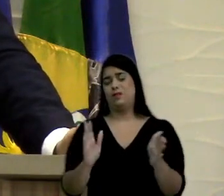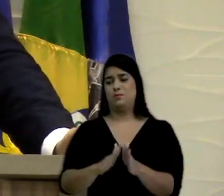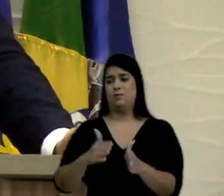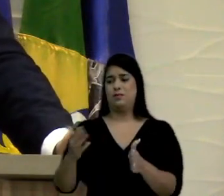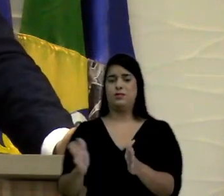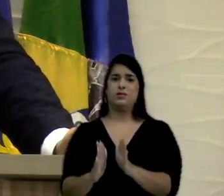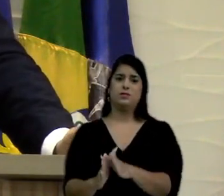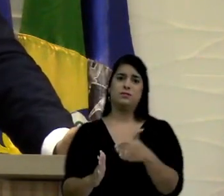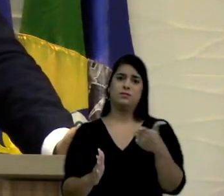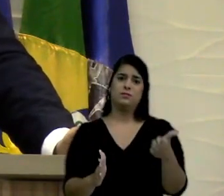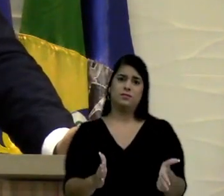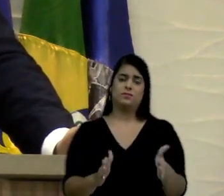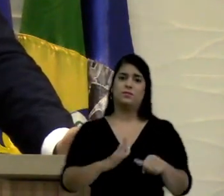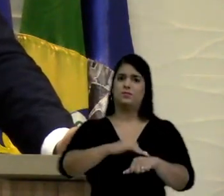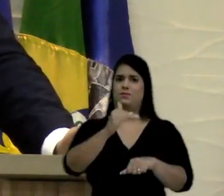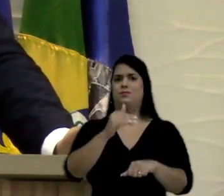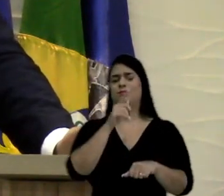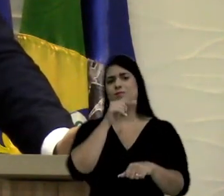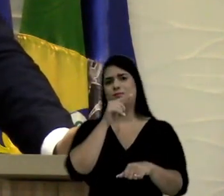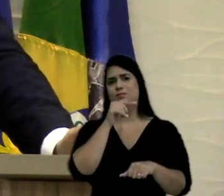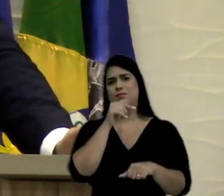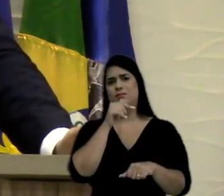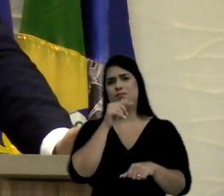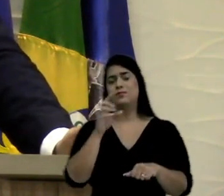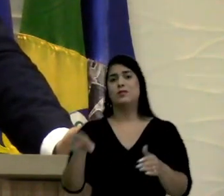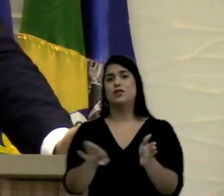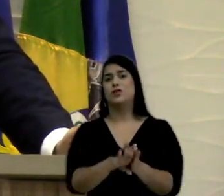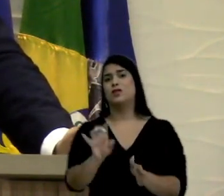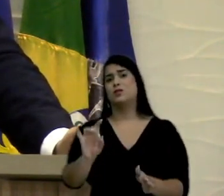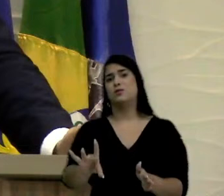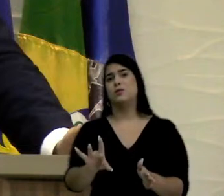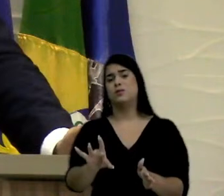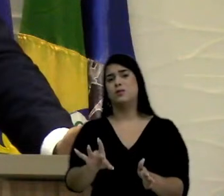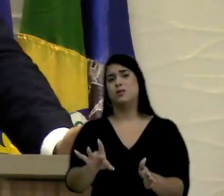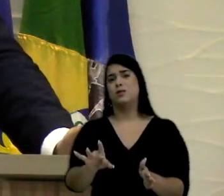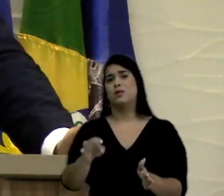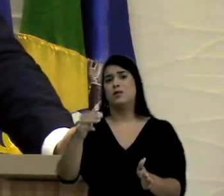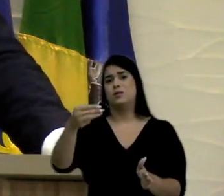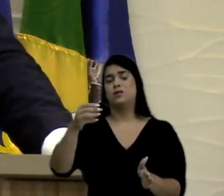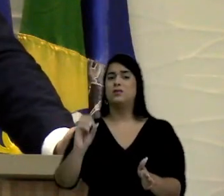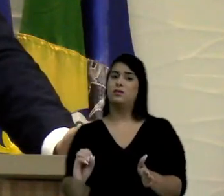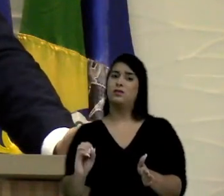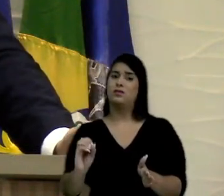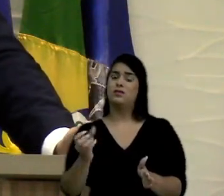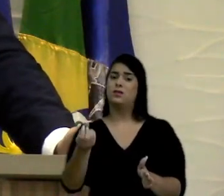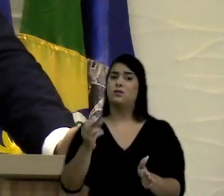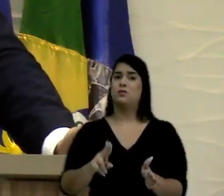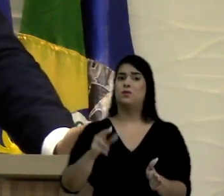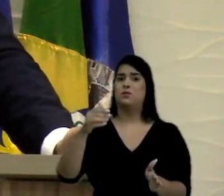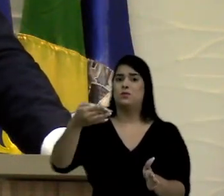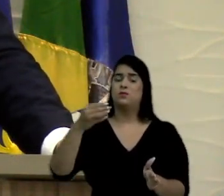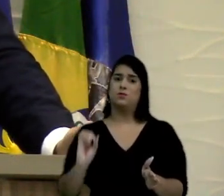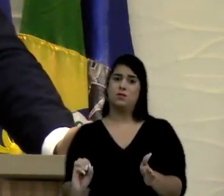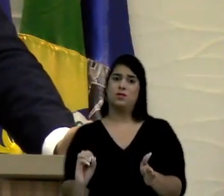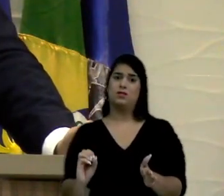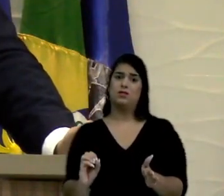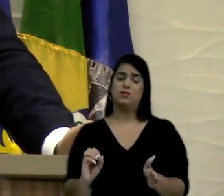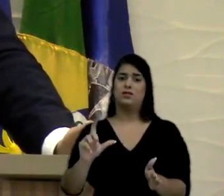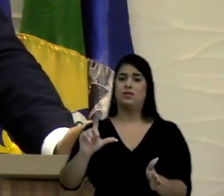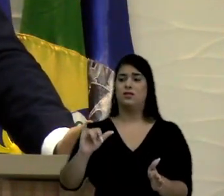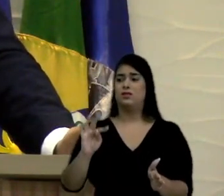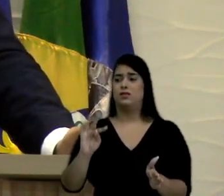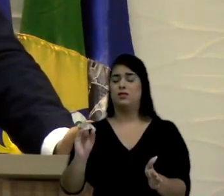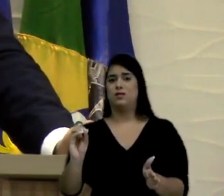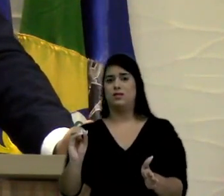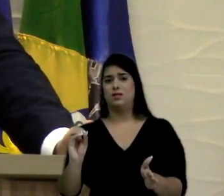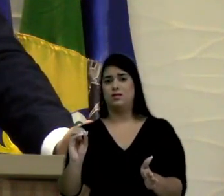desvia ainda mais água chegando em nossa cidade apenas 30 a 40 no máximo 40 l de água por